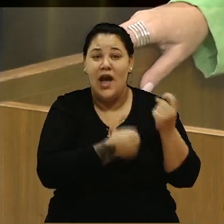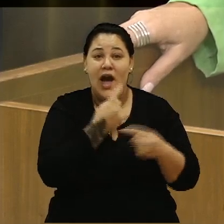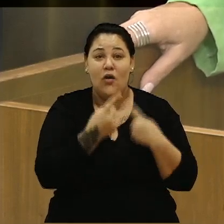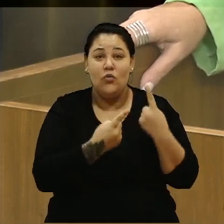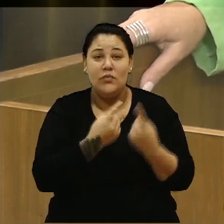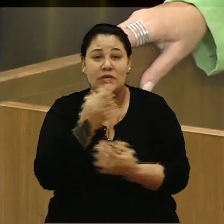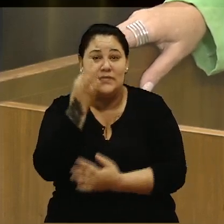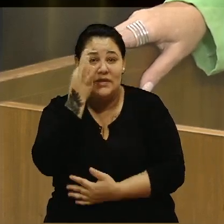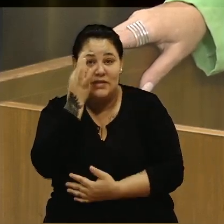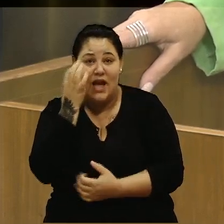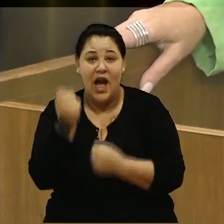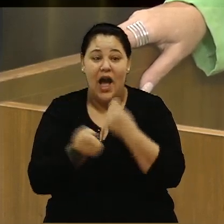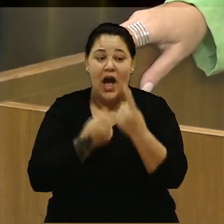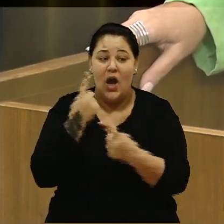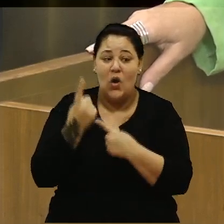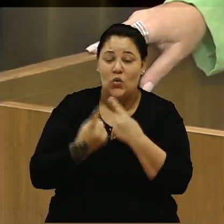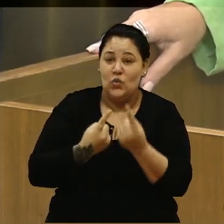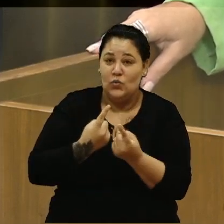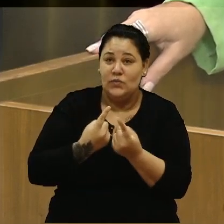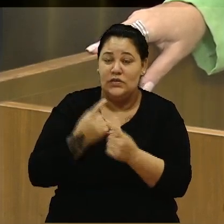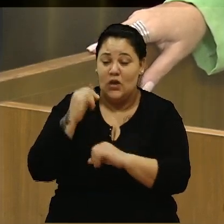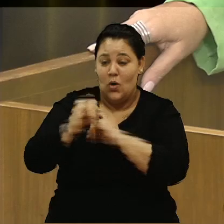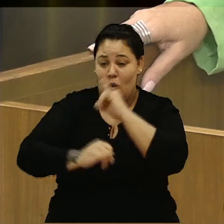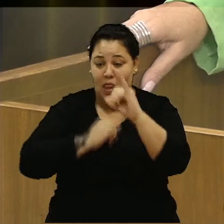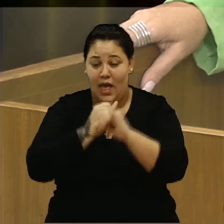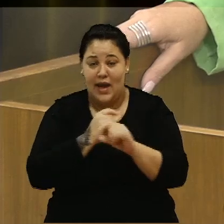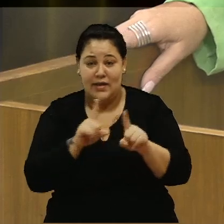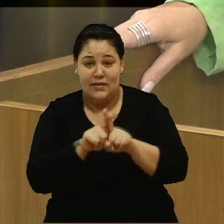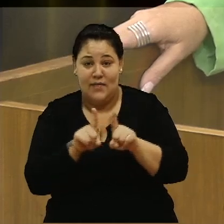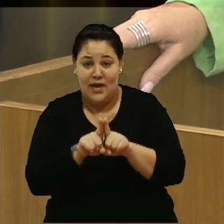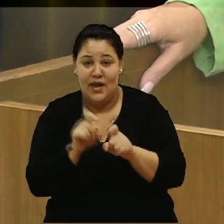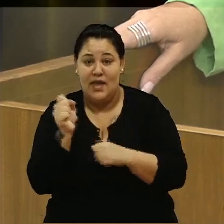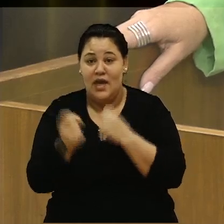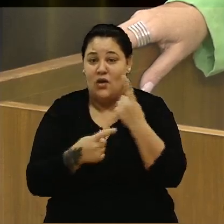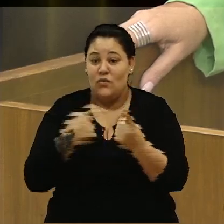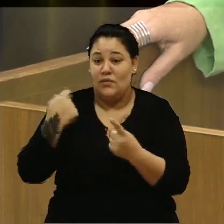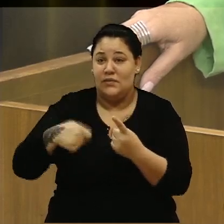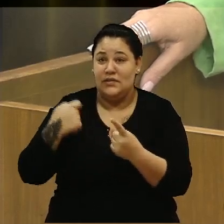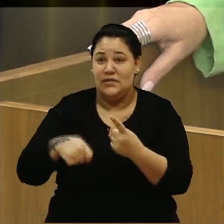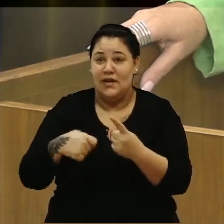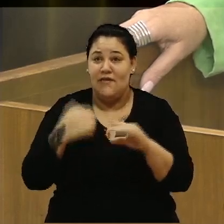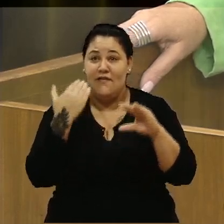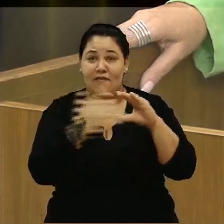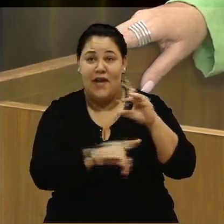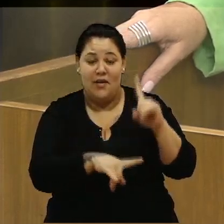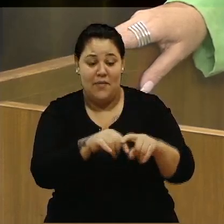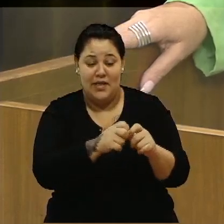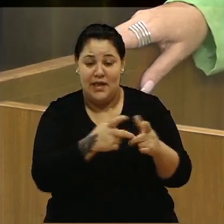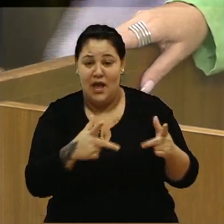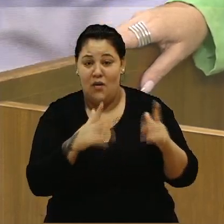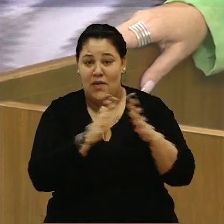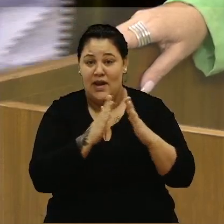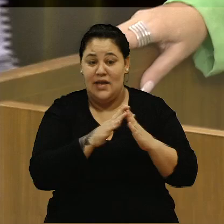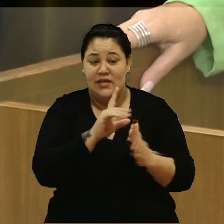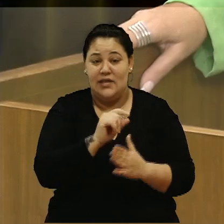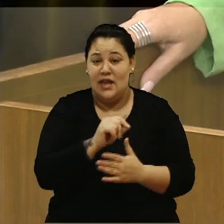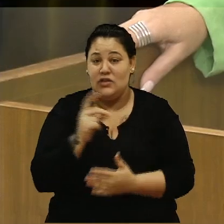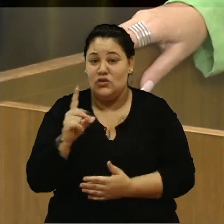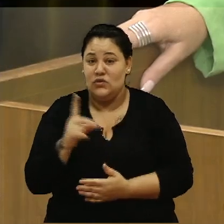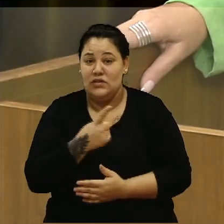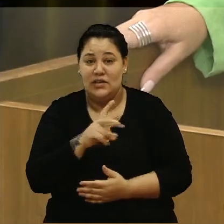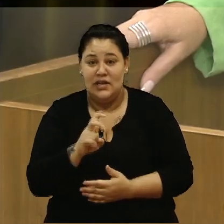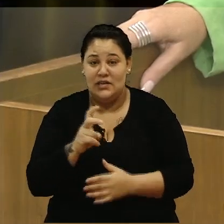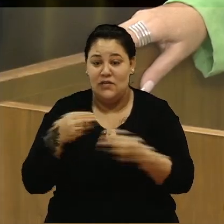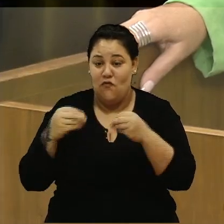presenciais, algumas online e algumas tinha que mandar material para casa de 10, 12, 15 folhas. Eu